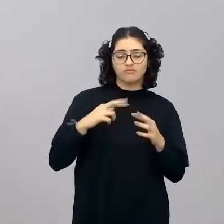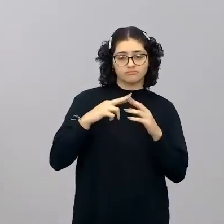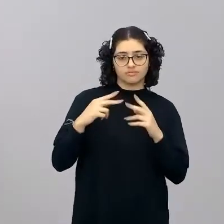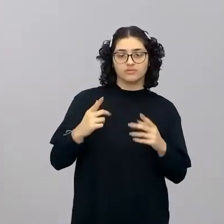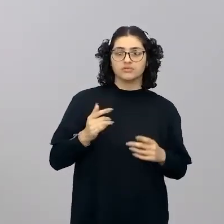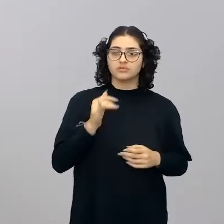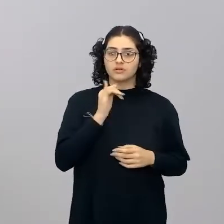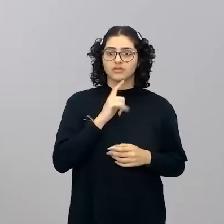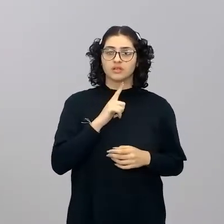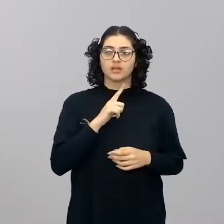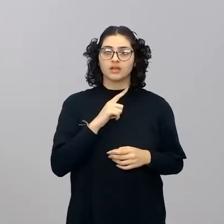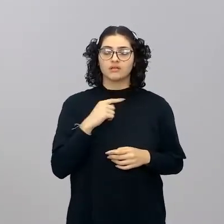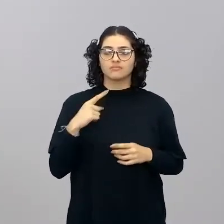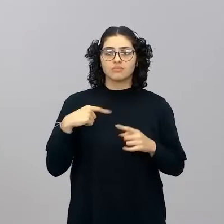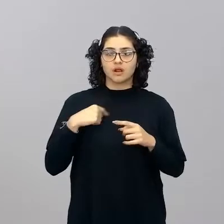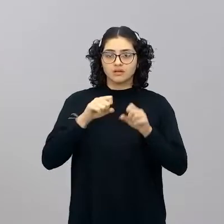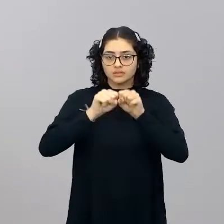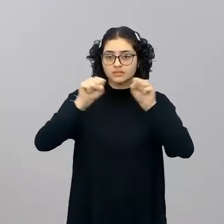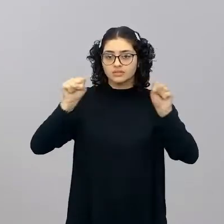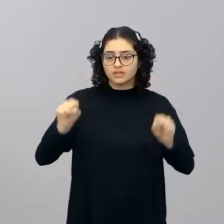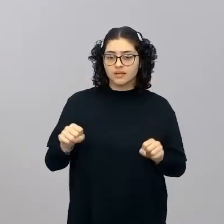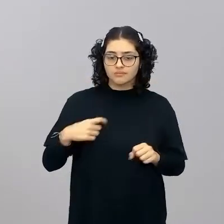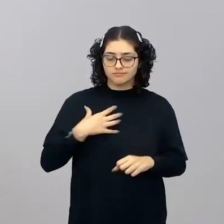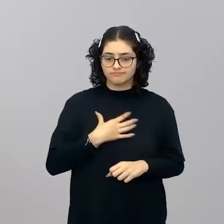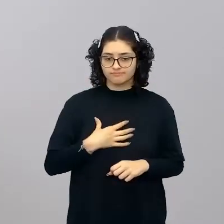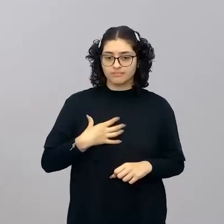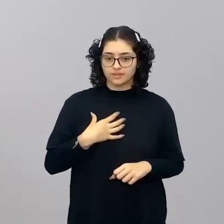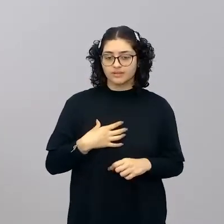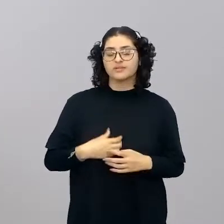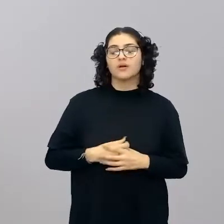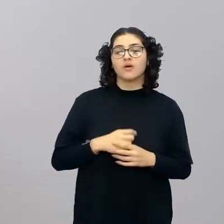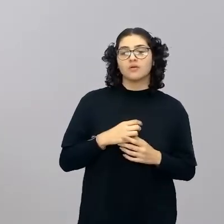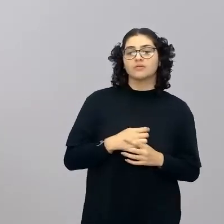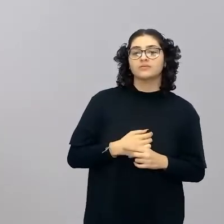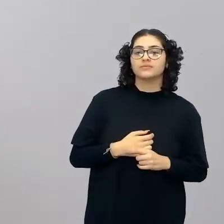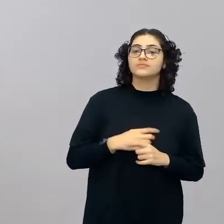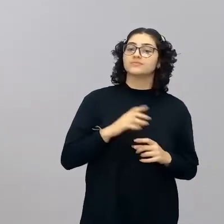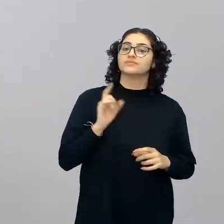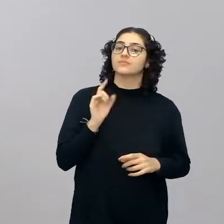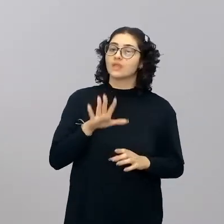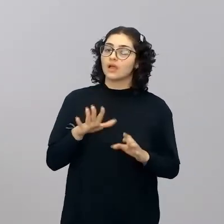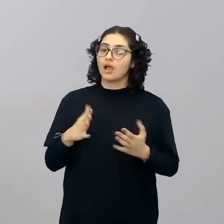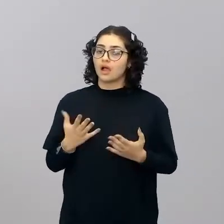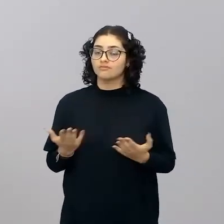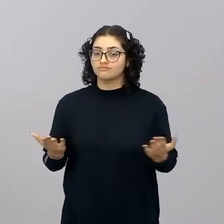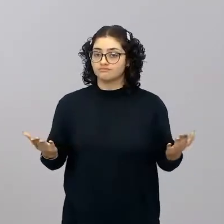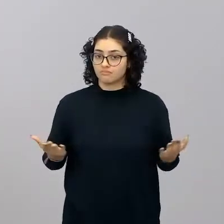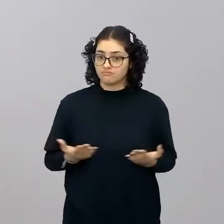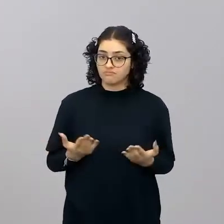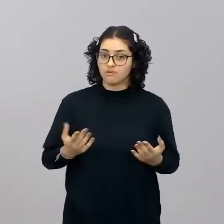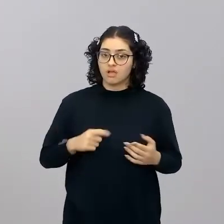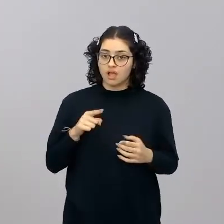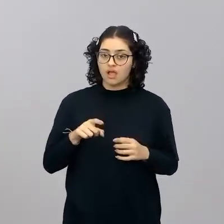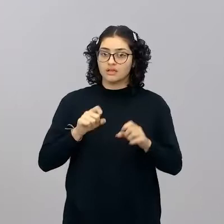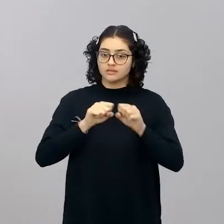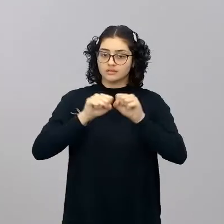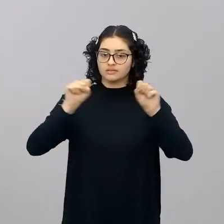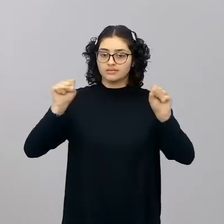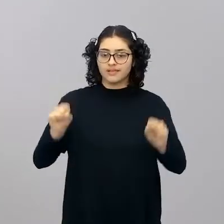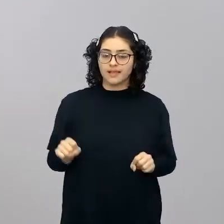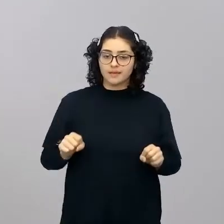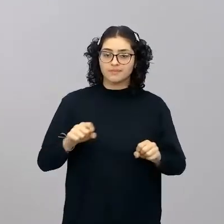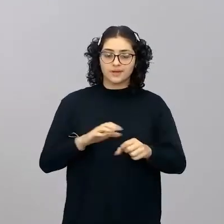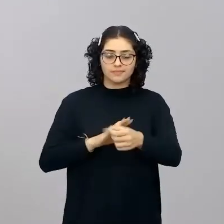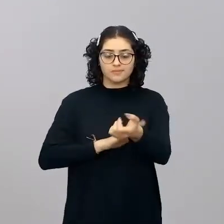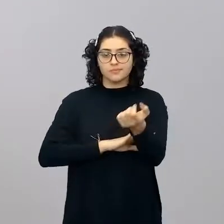exemplo, o sistema nervoso, o sistema neurológico. Mas, nesse caso, ele afeta o sistema muscular,